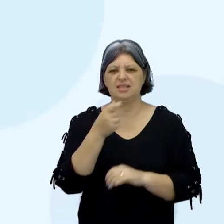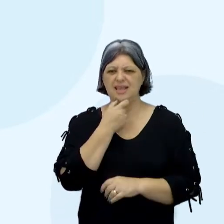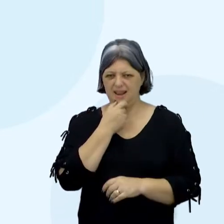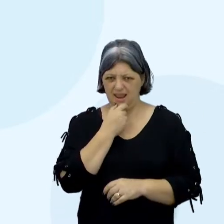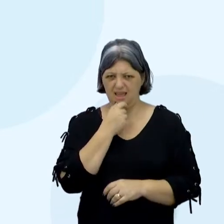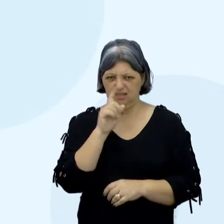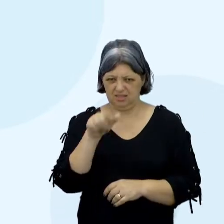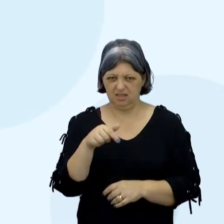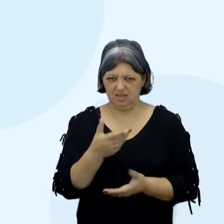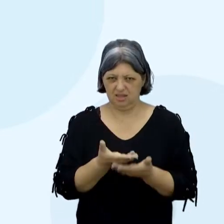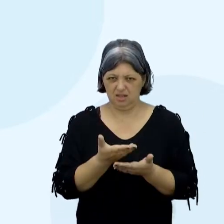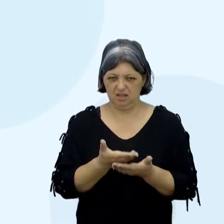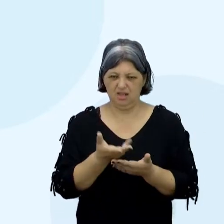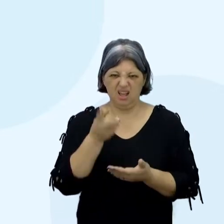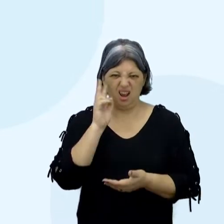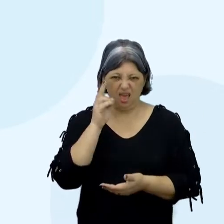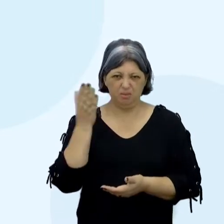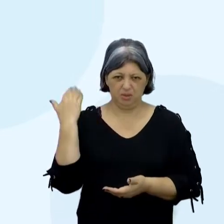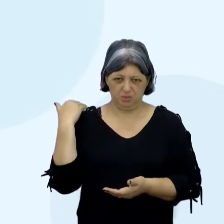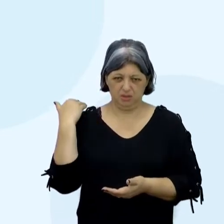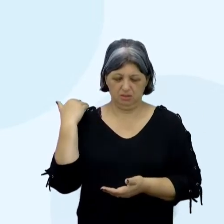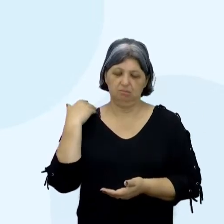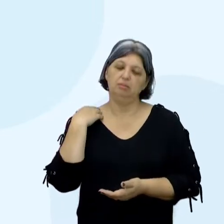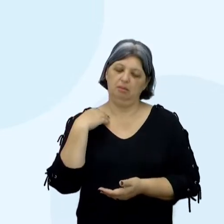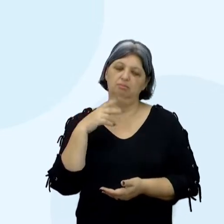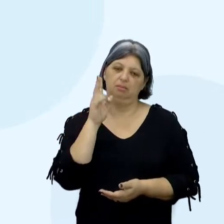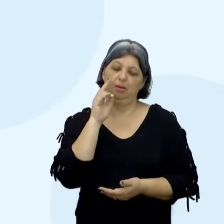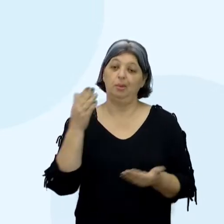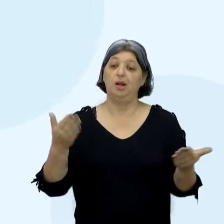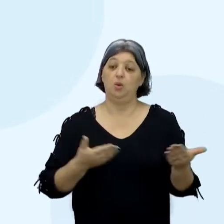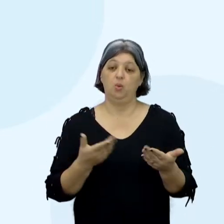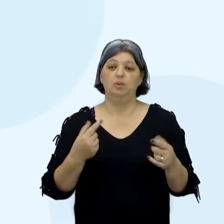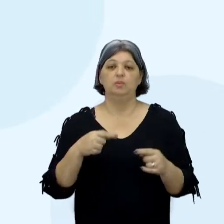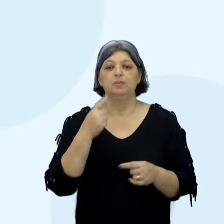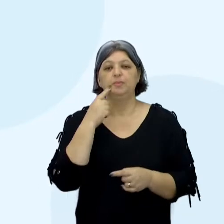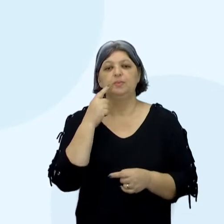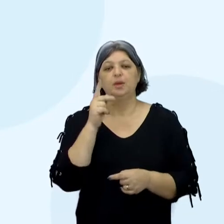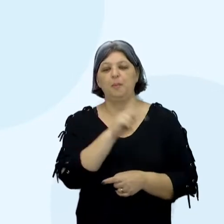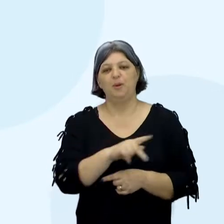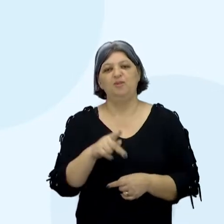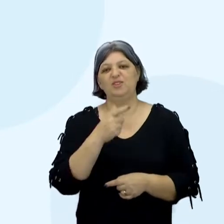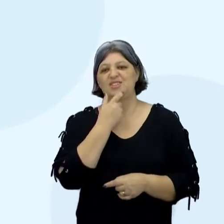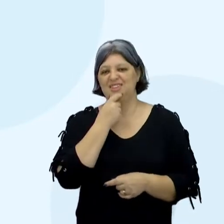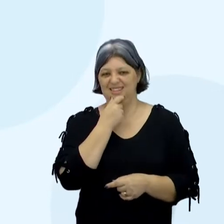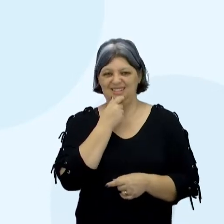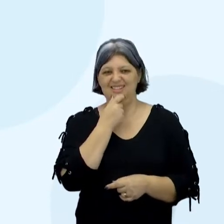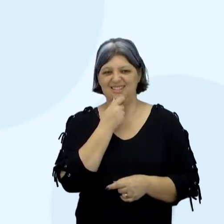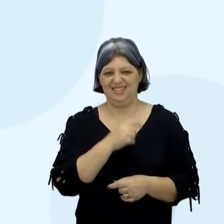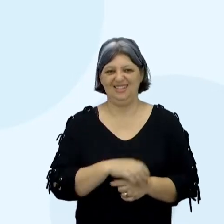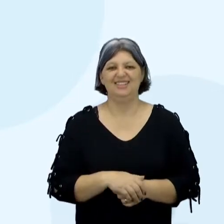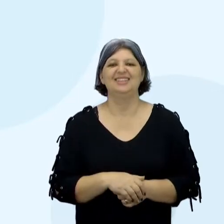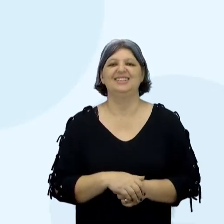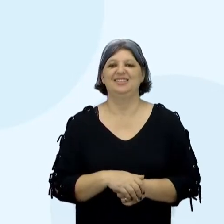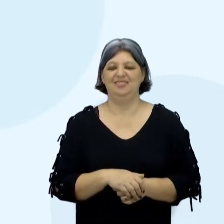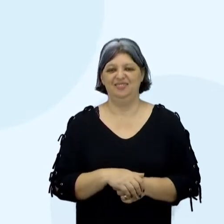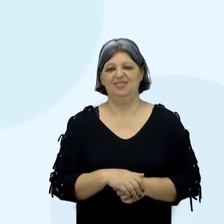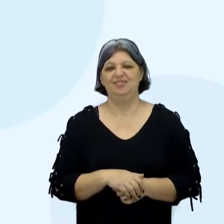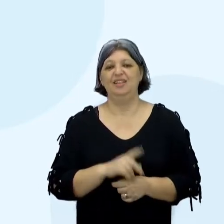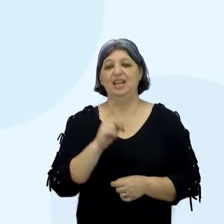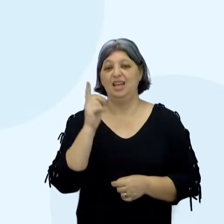na aula? Lembra? Se não lembra, vamos falar agora. Professora Tayana, você é professora de inglês também. Informational Bubble. Eu sei que é